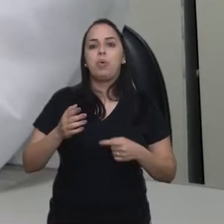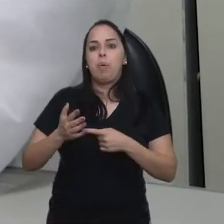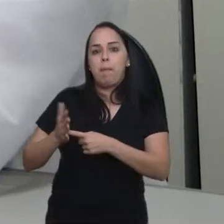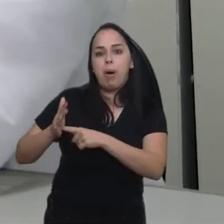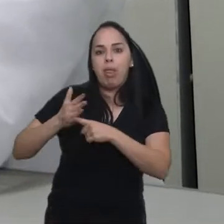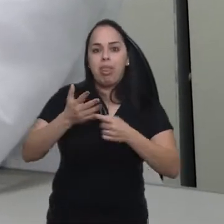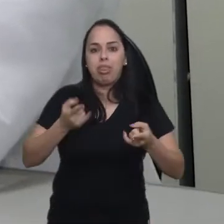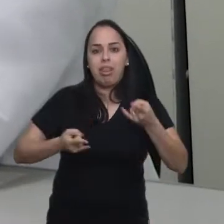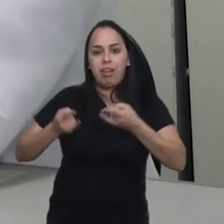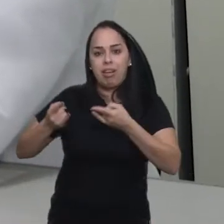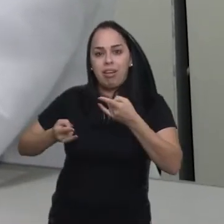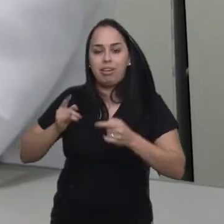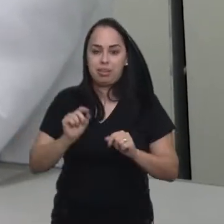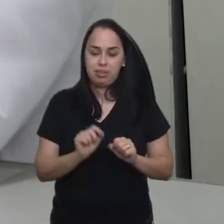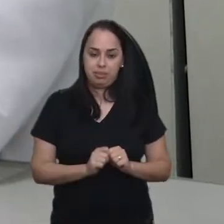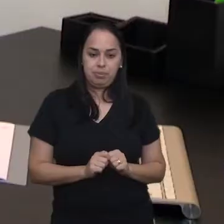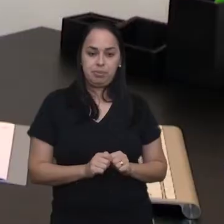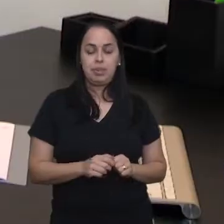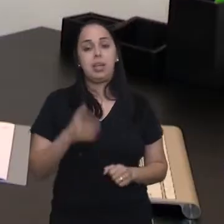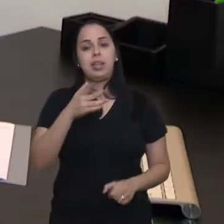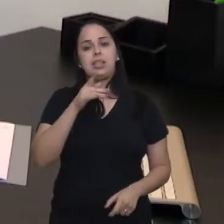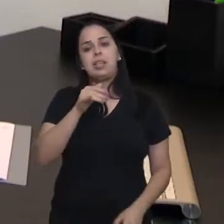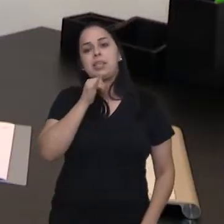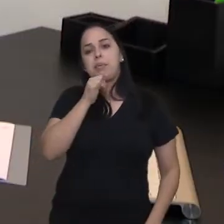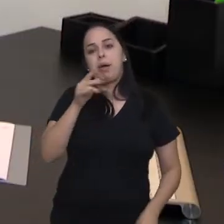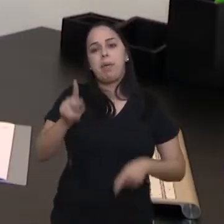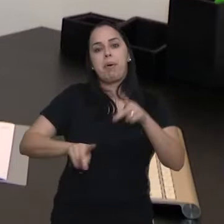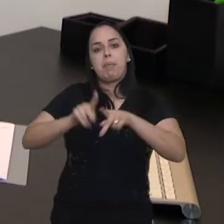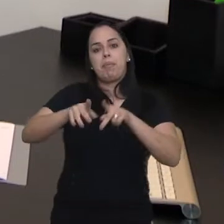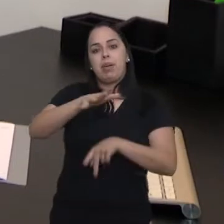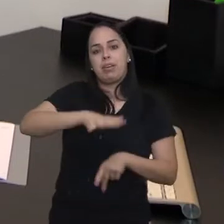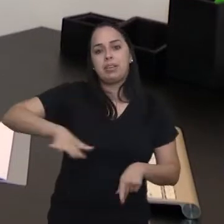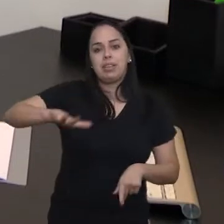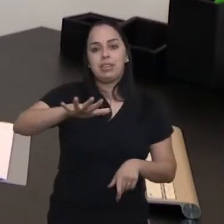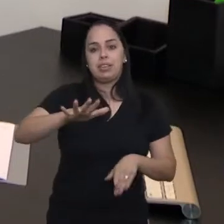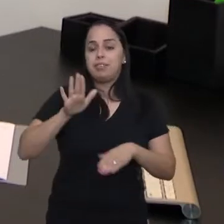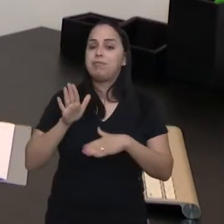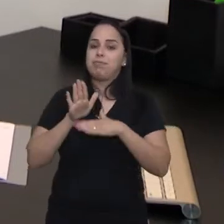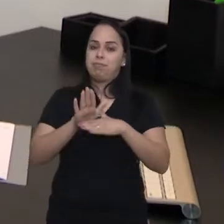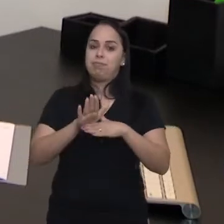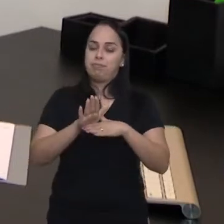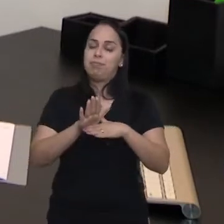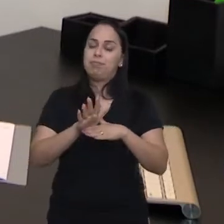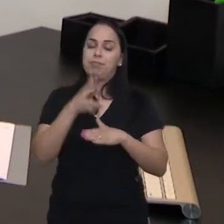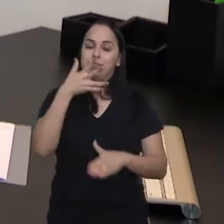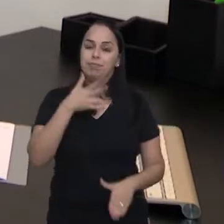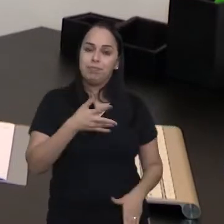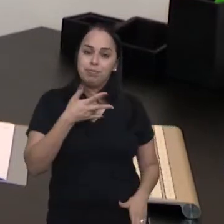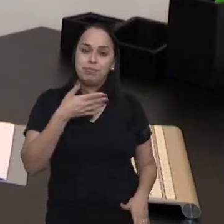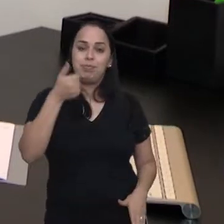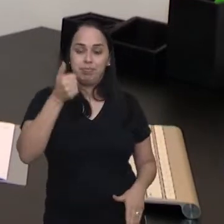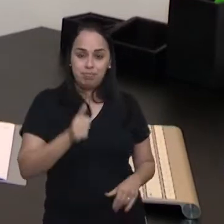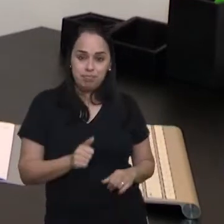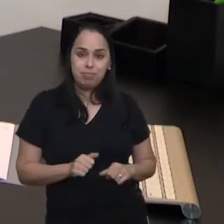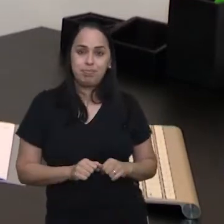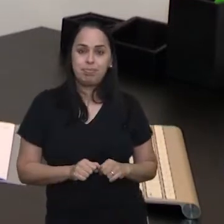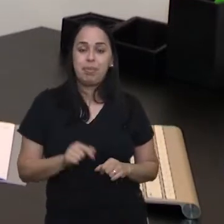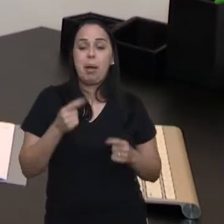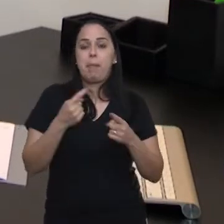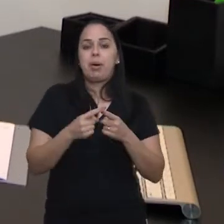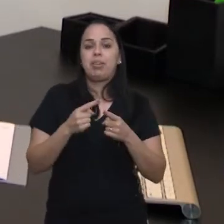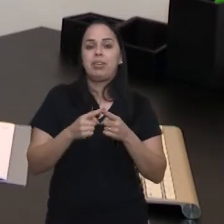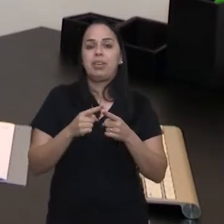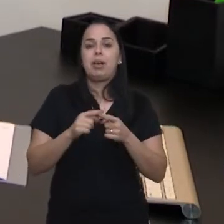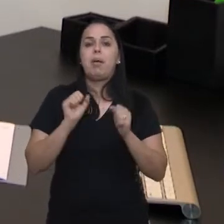robótico em espaços físicos diferentes. A população, né, será a maior beneficiada com tudo isso, porque ela vai poder ter